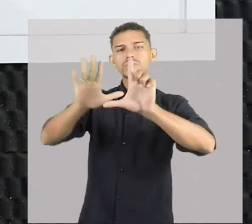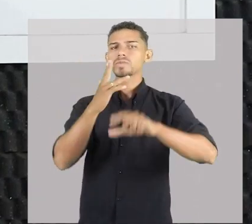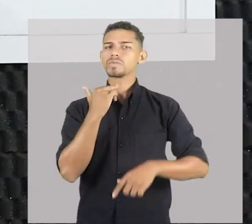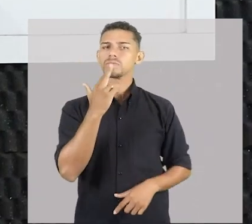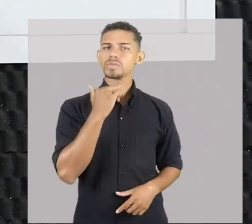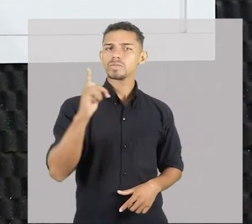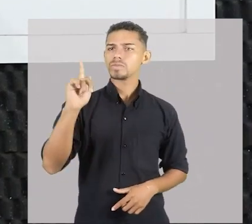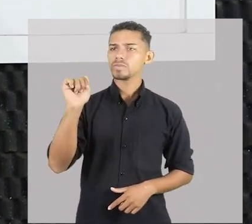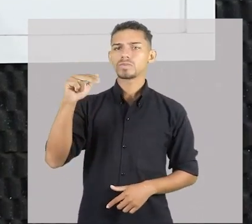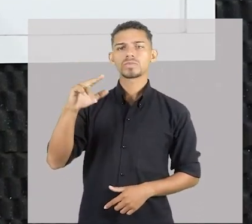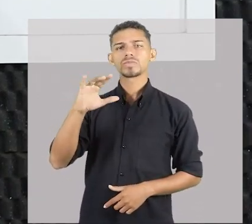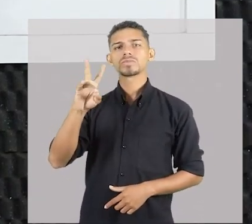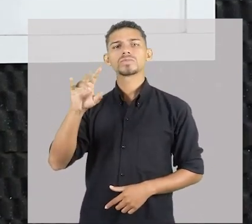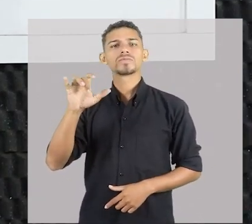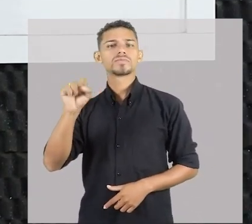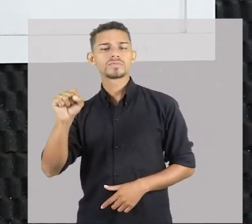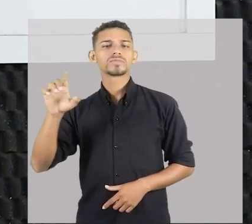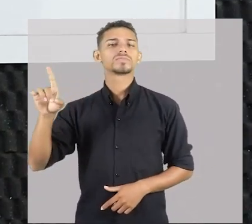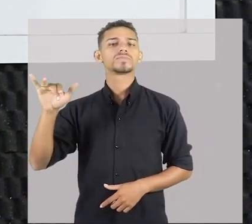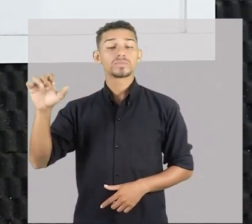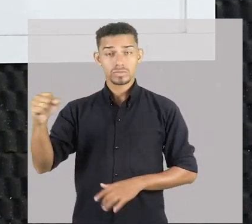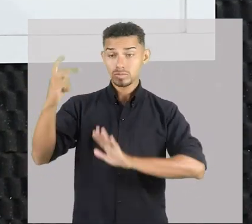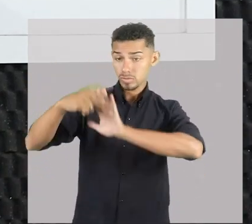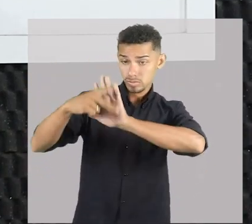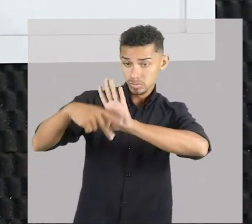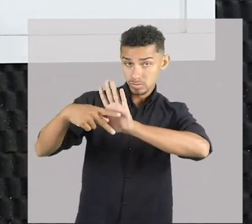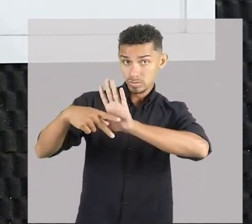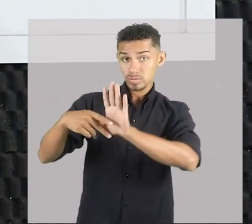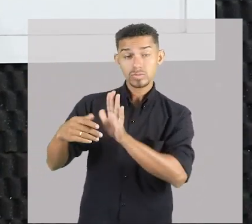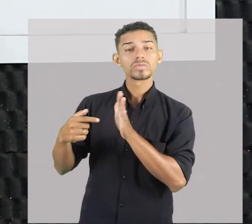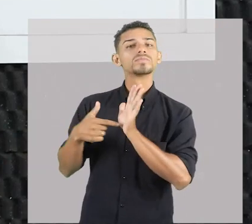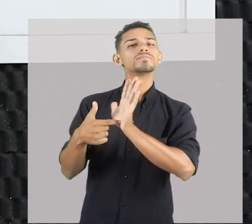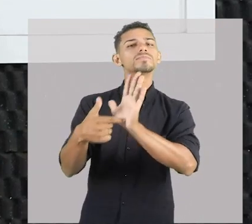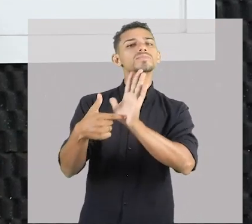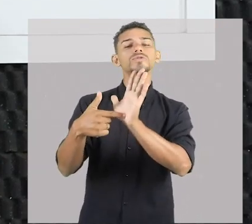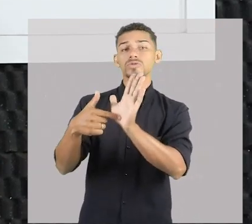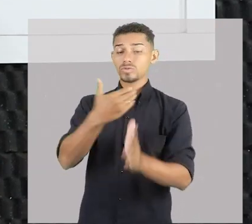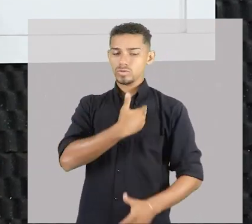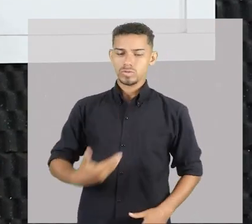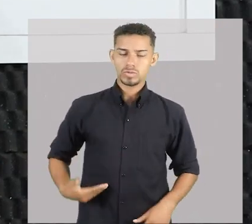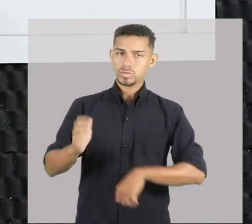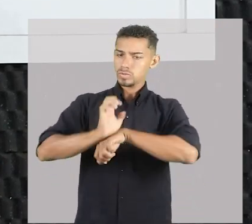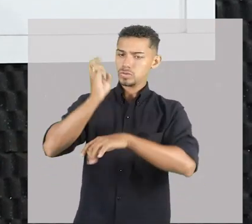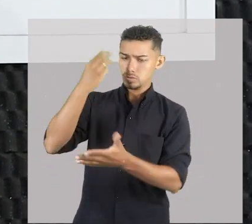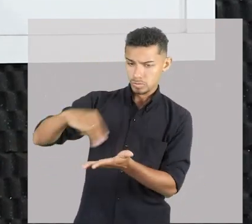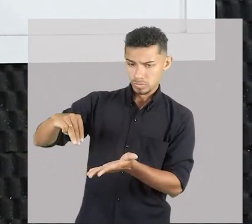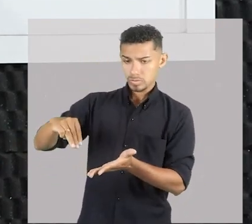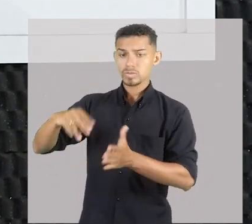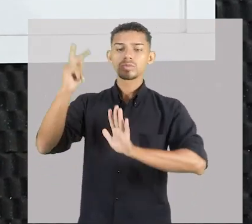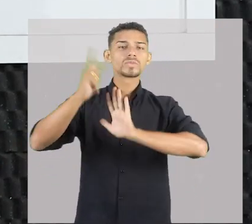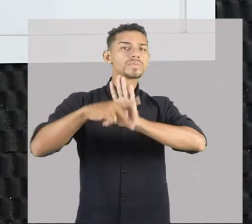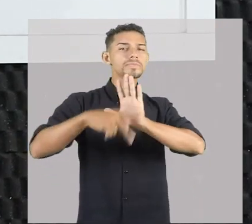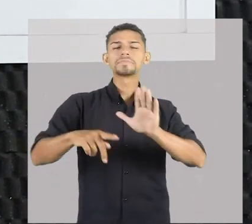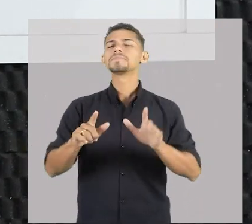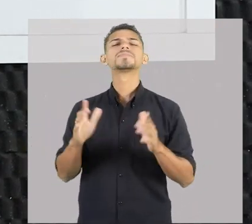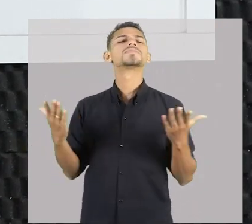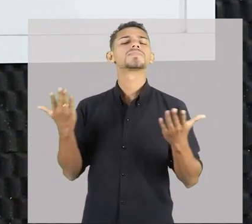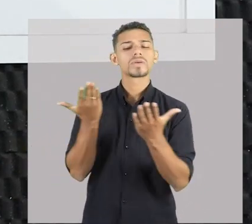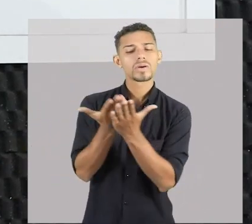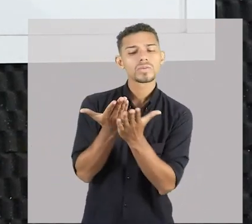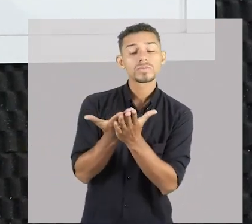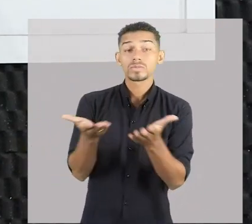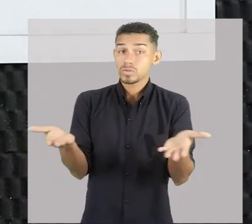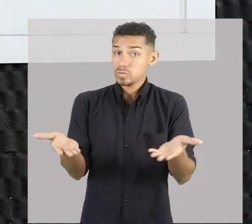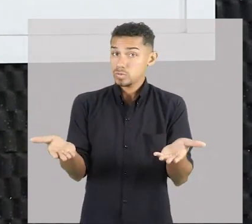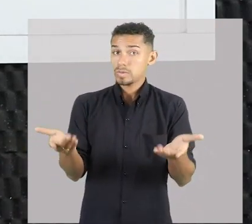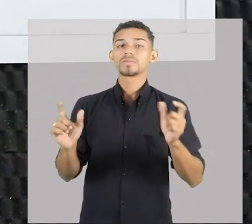projeto, que é uma iniciativa do governo do estado, o projeto Atividades Curriculares Complementares, tá bom? Então vamos lá, a nossa aula de hoje